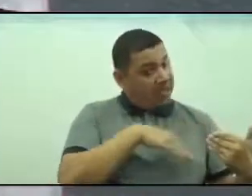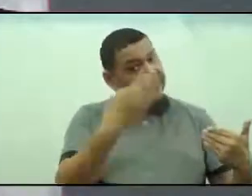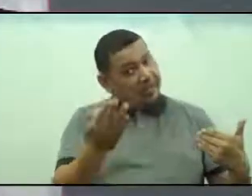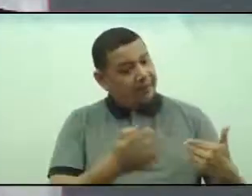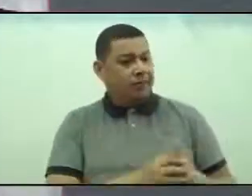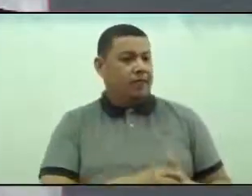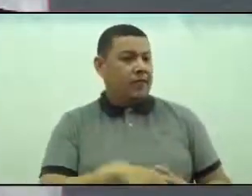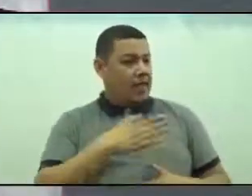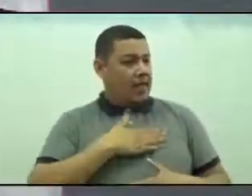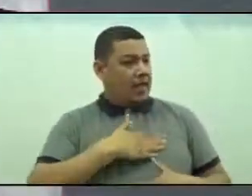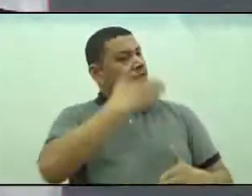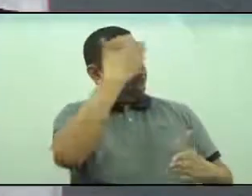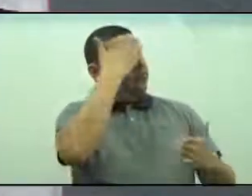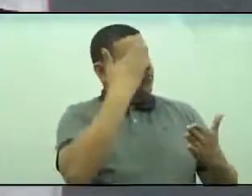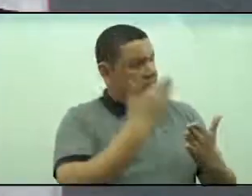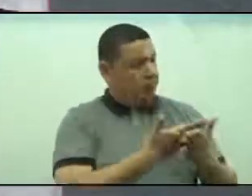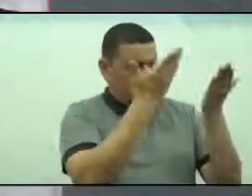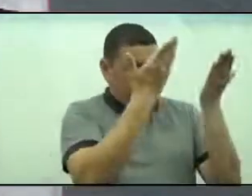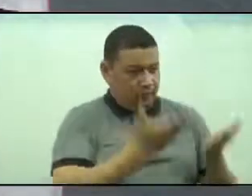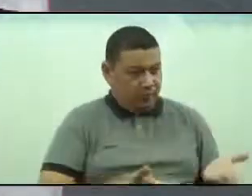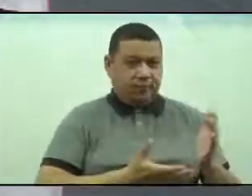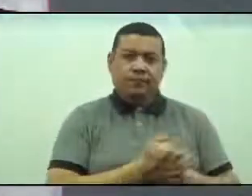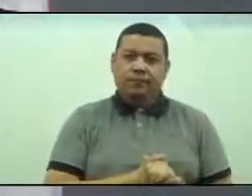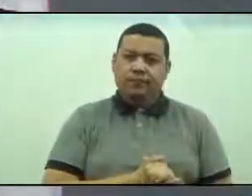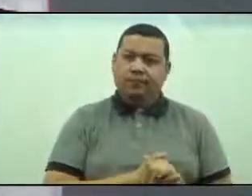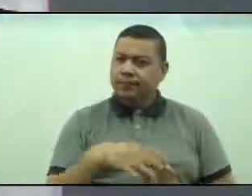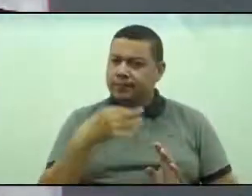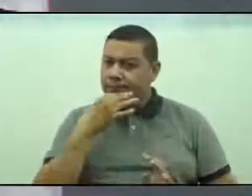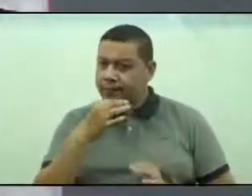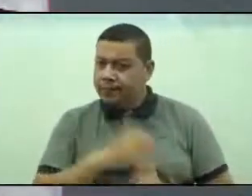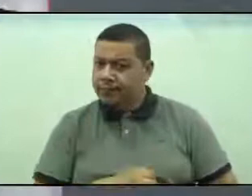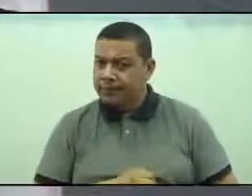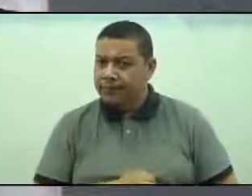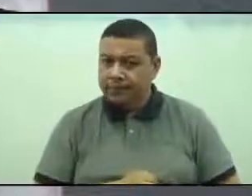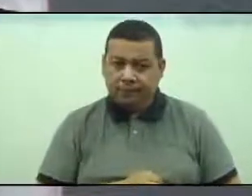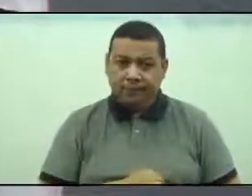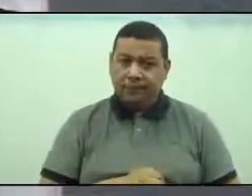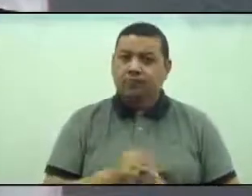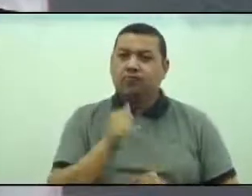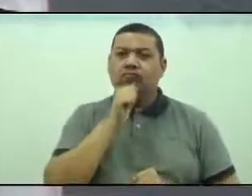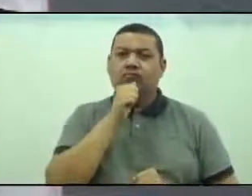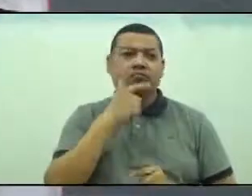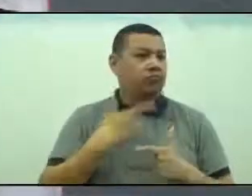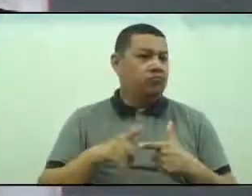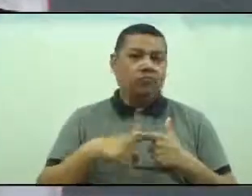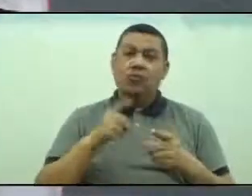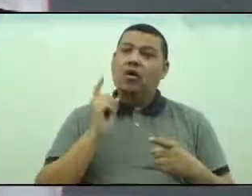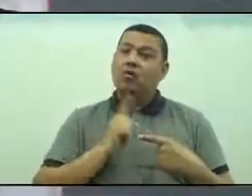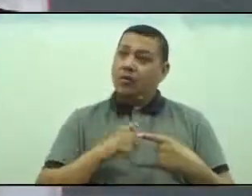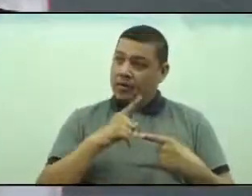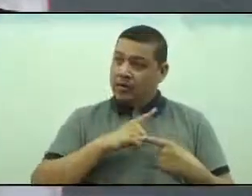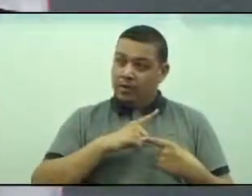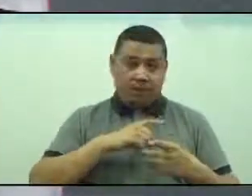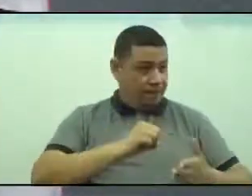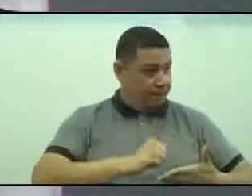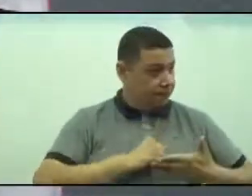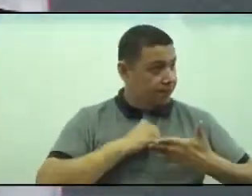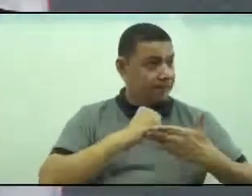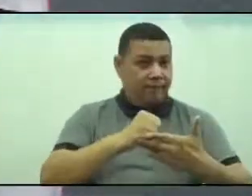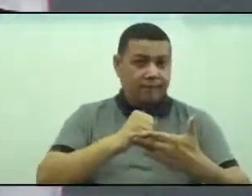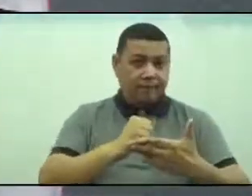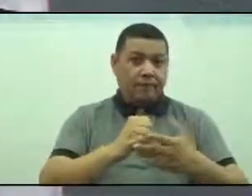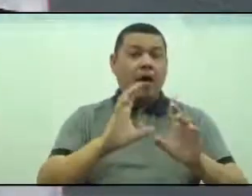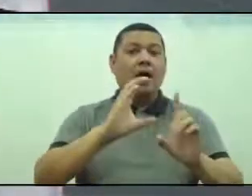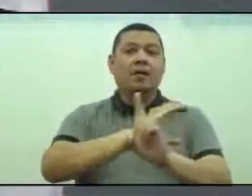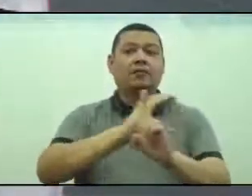confio e acredito no senhor. Penso eu que não haverá problema, desde que seja para ajudar. Aquela